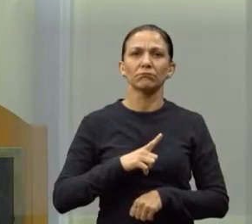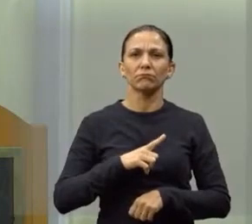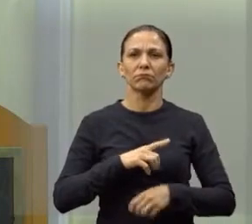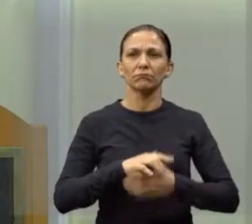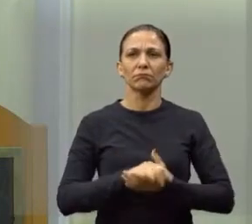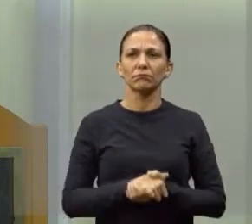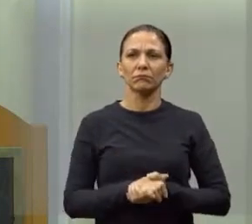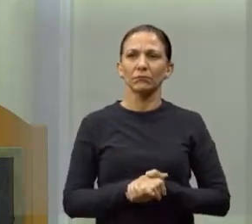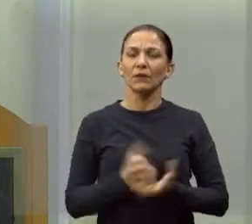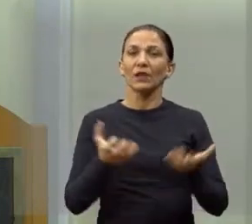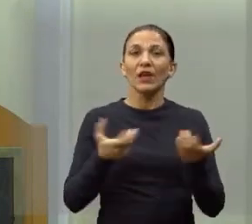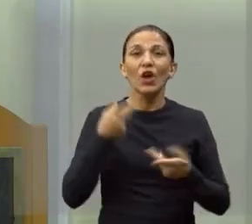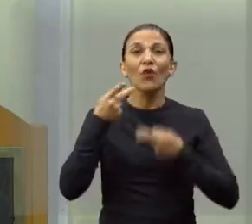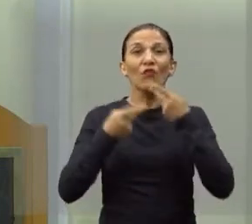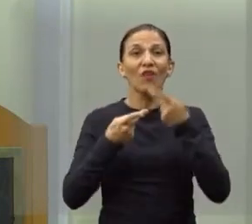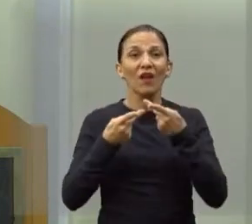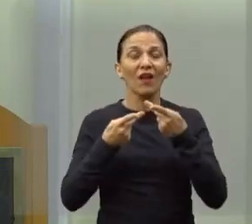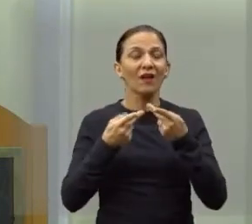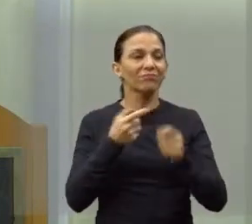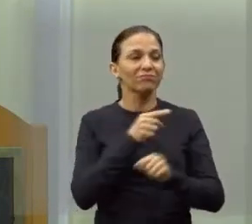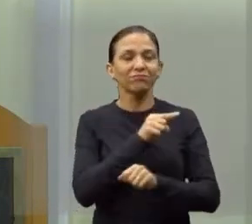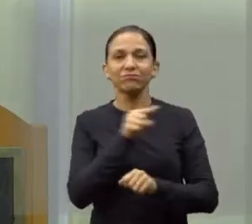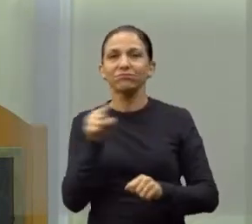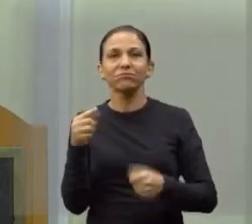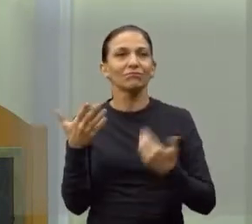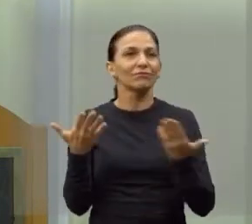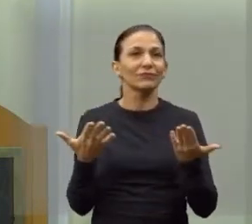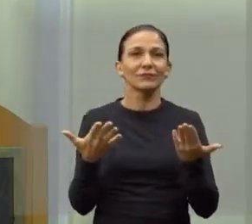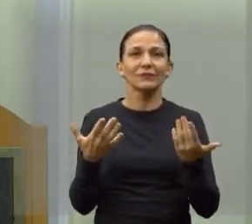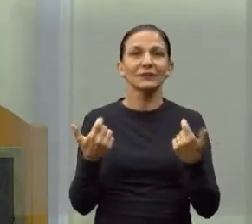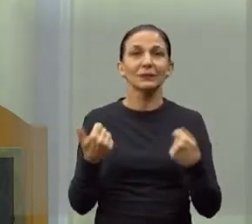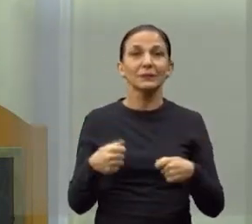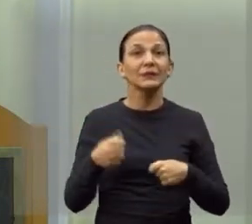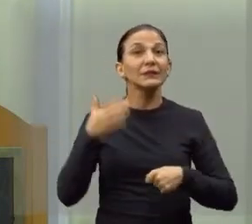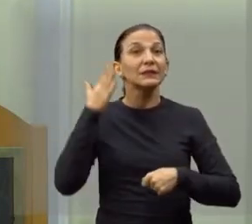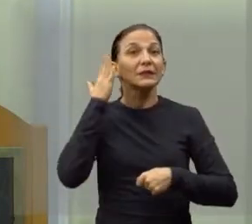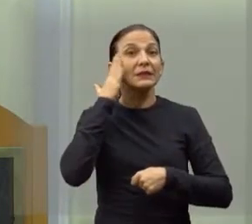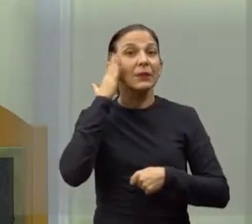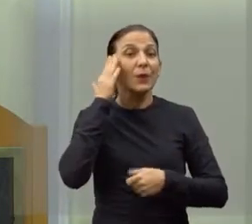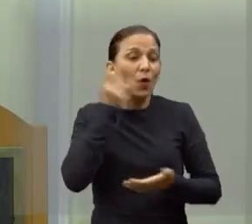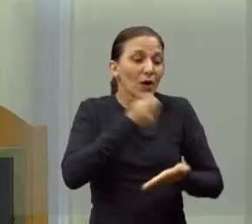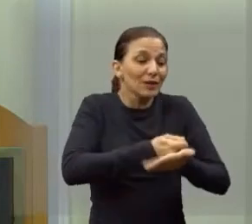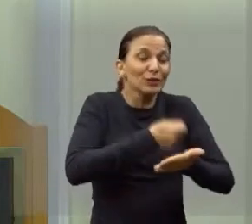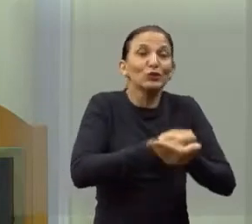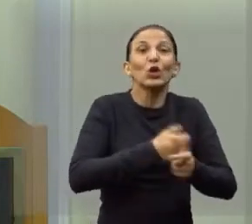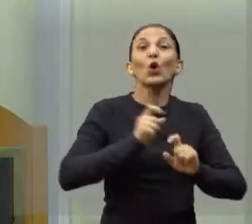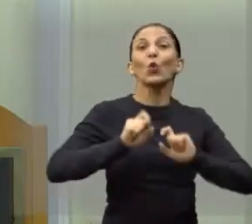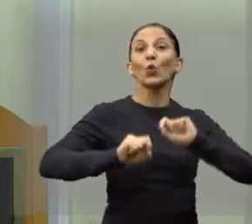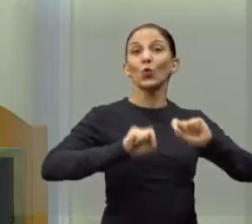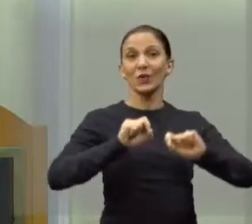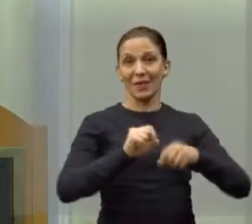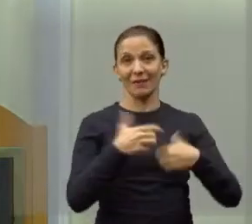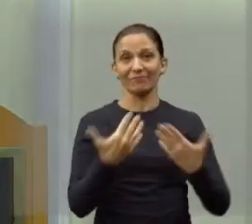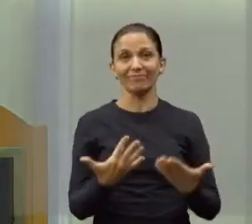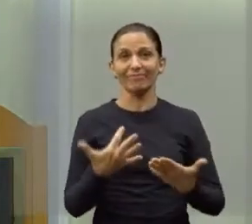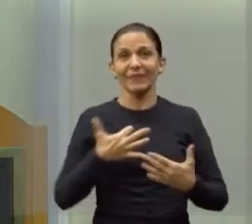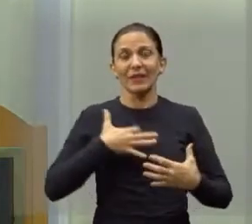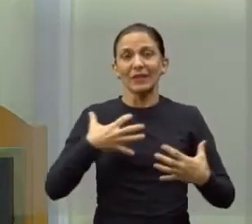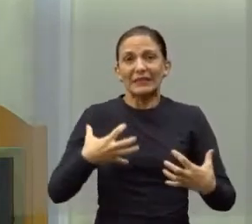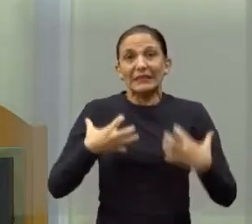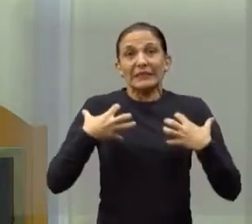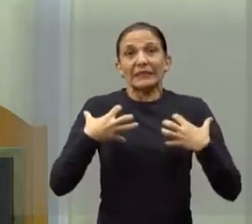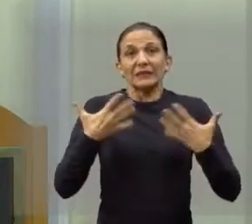Eu quero falar aqui, gente, que primeiro a gente precisa saber o que cobra. Né, Fernandão? Porque eu fiquei assustada.